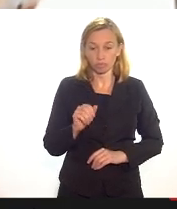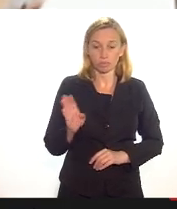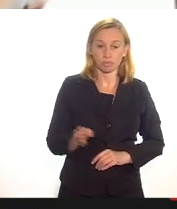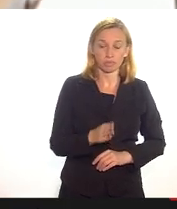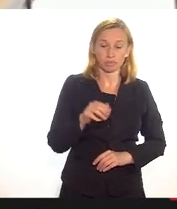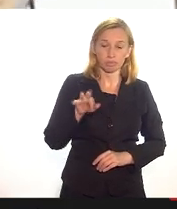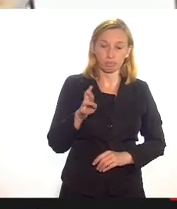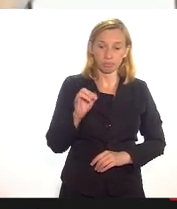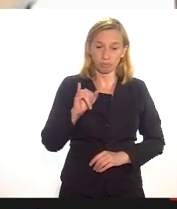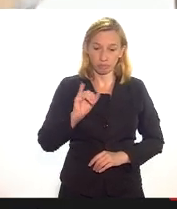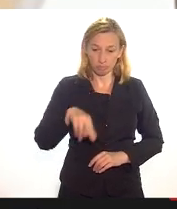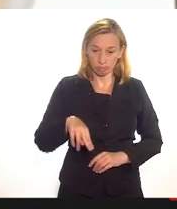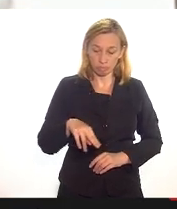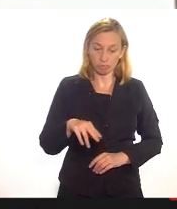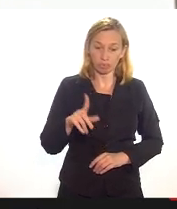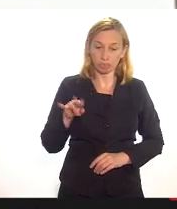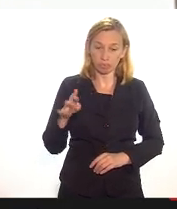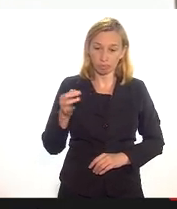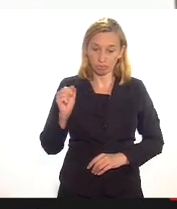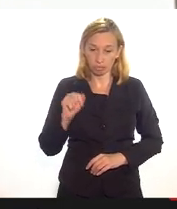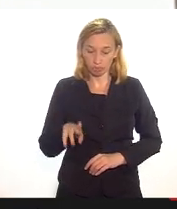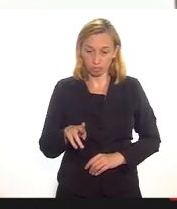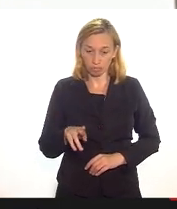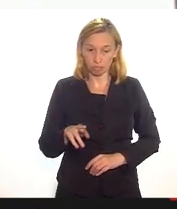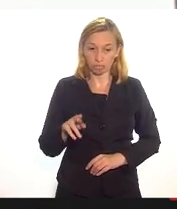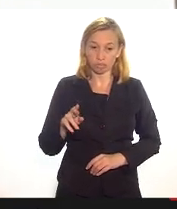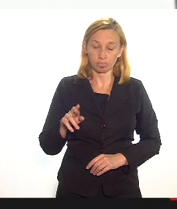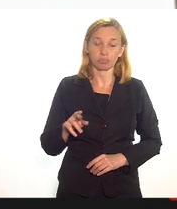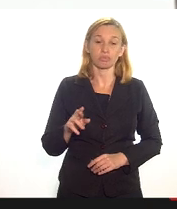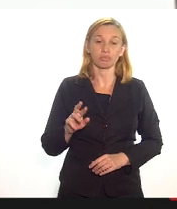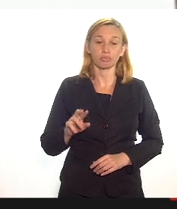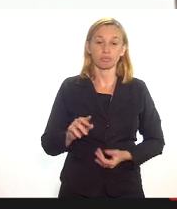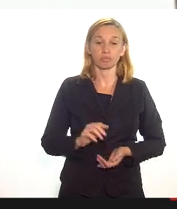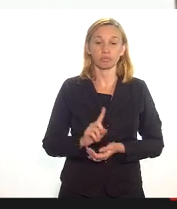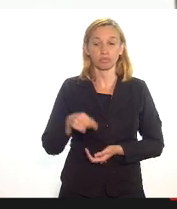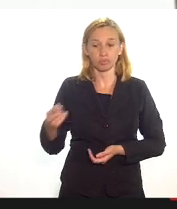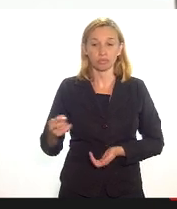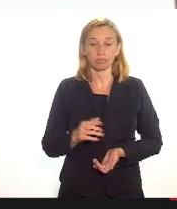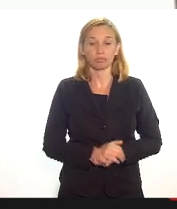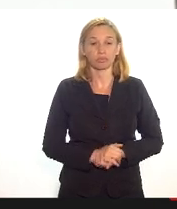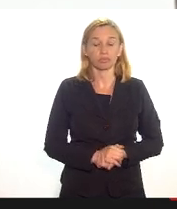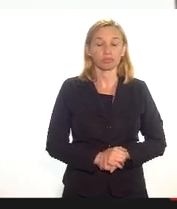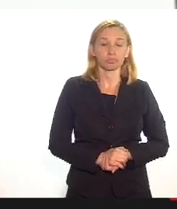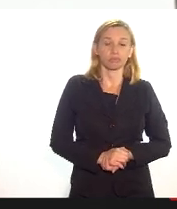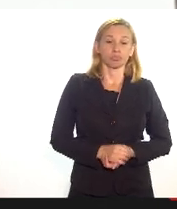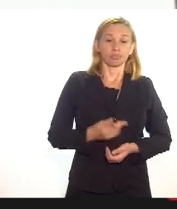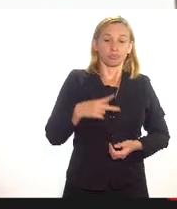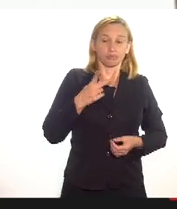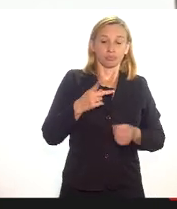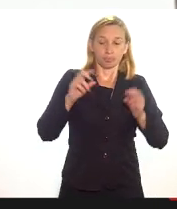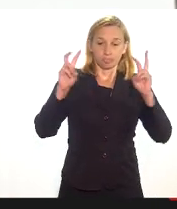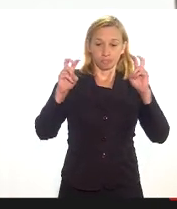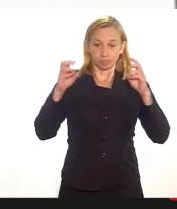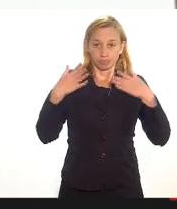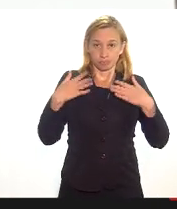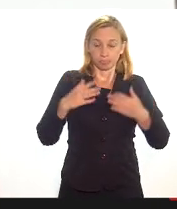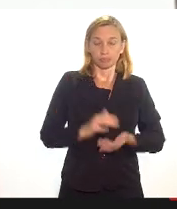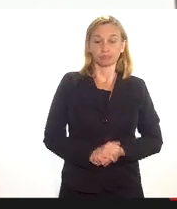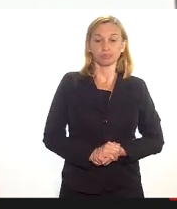Roncador e Albacora Leste. Então, eu estou só chamando essa questão a atenção,